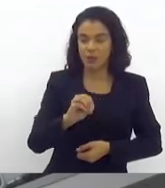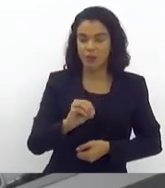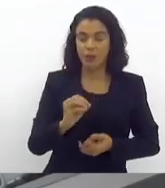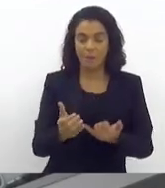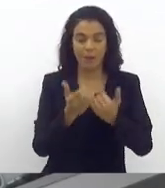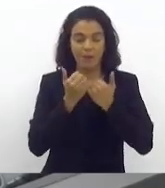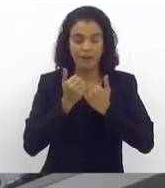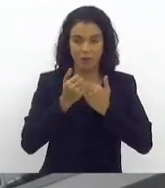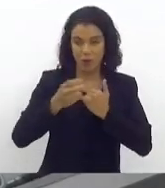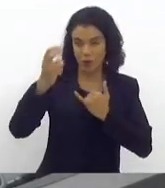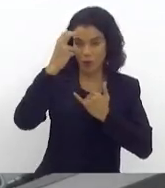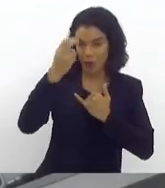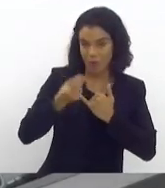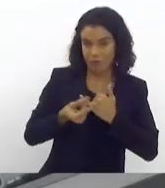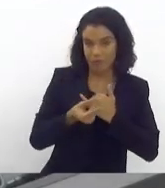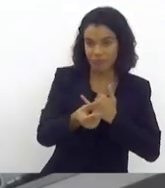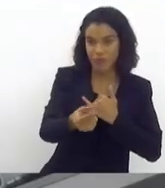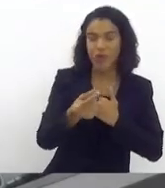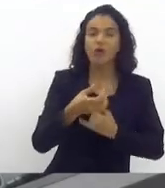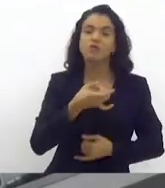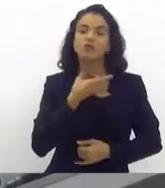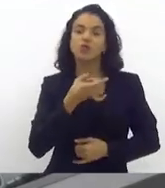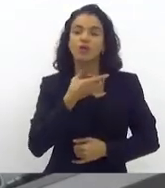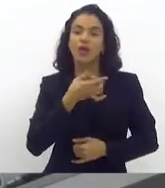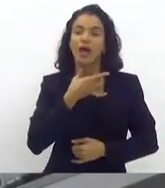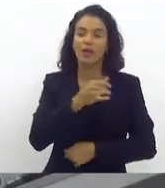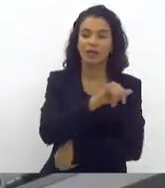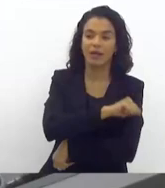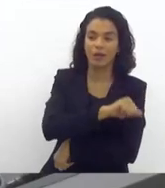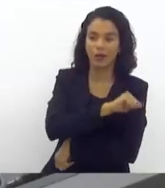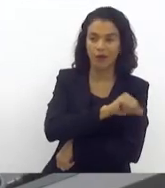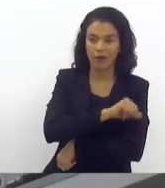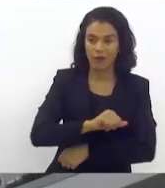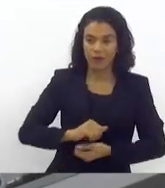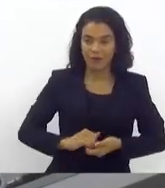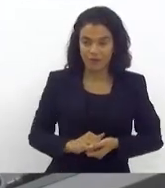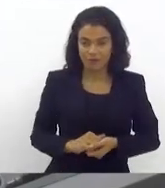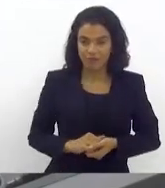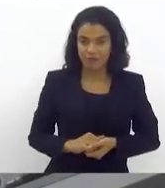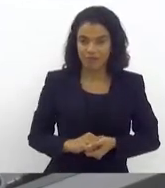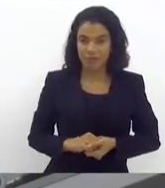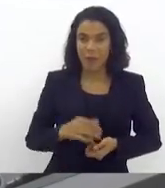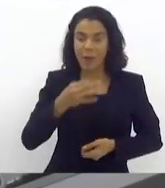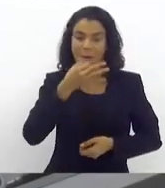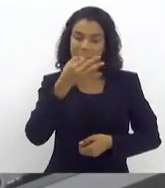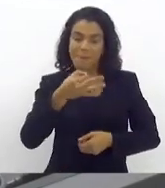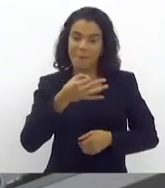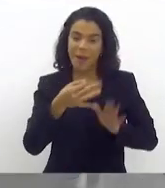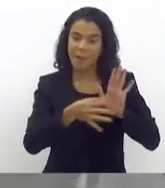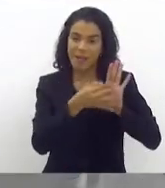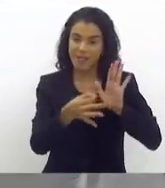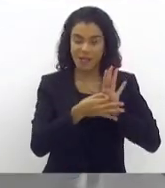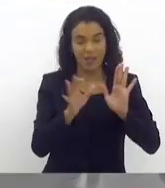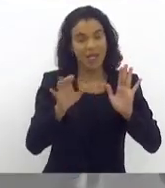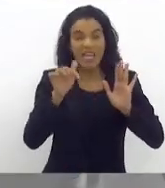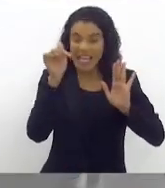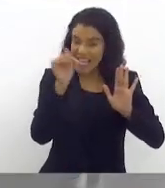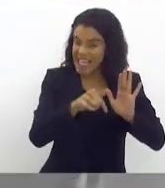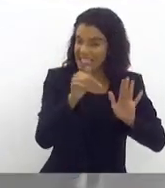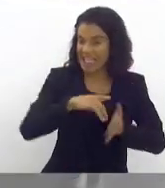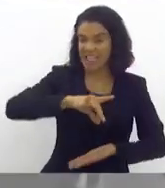cultural e material do Estado do Rio de Janeiro, sotaque carioca e da outras providências. Para aparecer, deputada Verônica Lima. Esse aqui eu